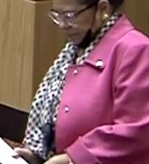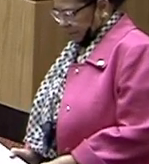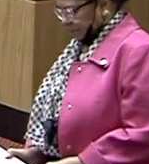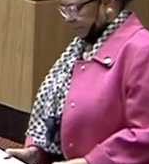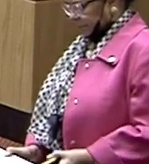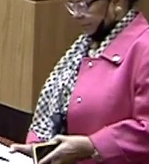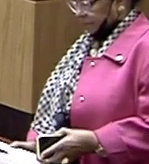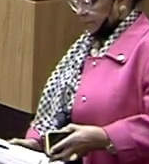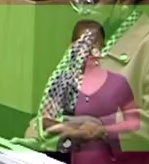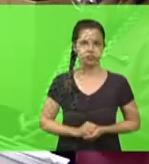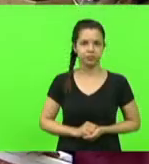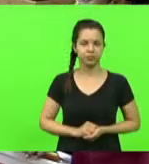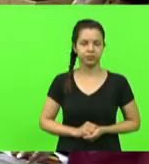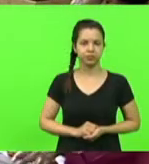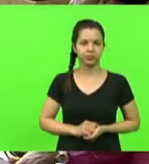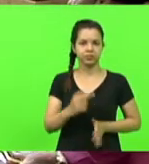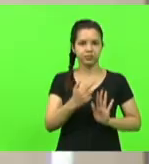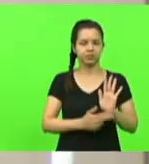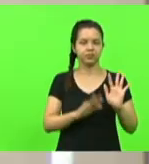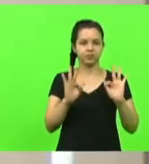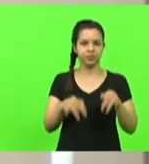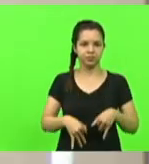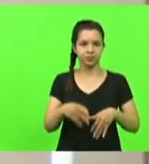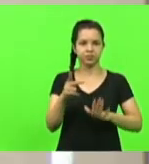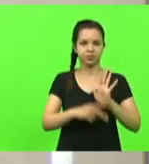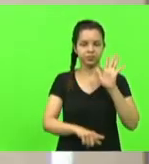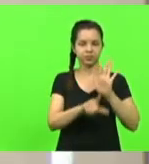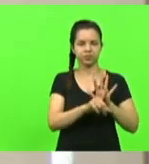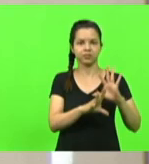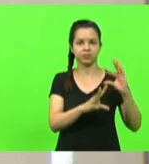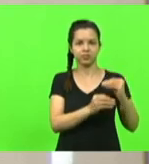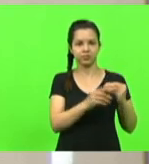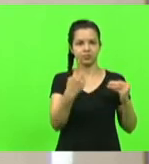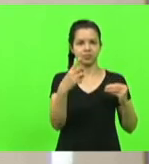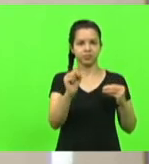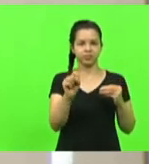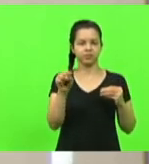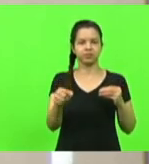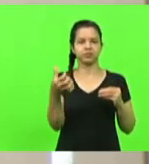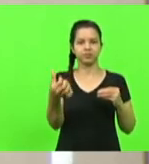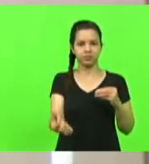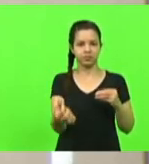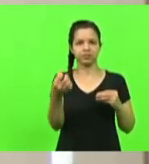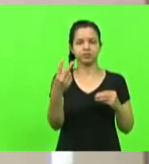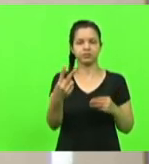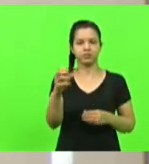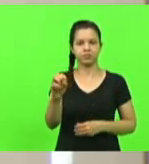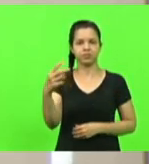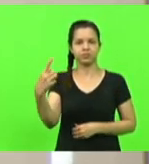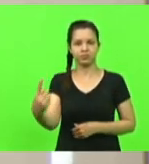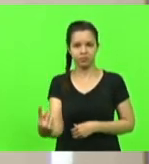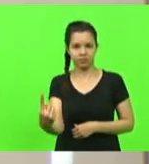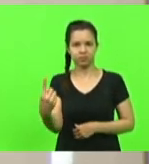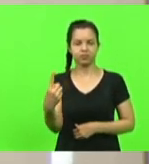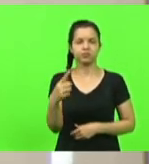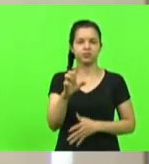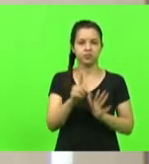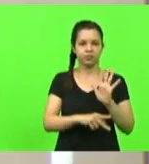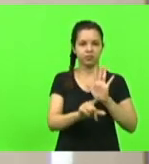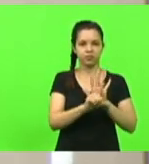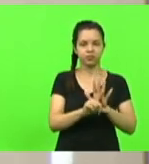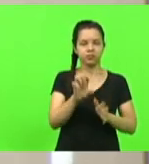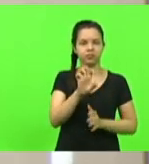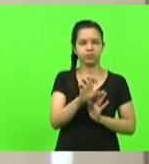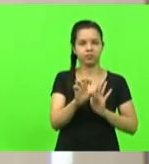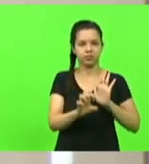Em votação, redação final do projeto de lei complementar 18.6-2021. Autor, governo do estado, dispõe sobre o estatuto da polícia